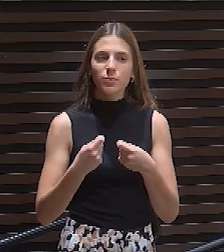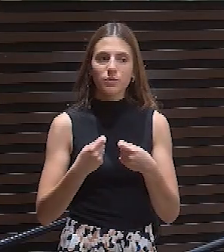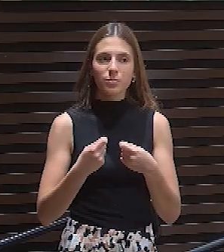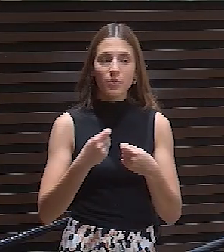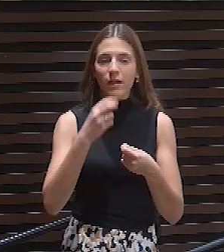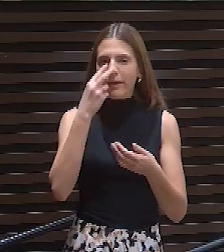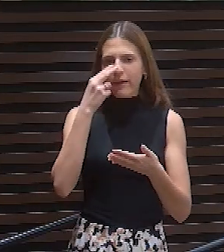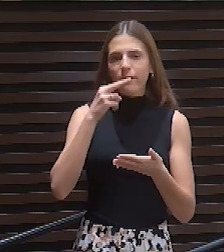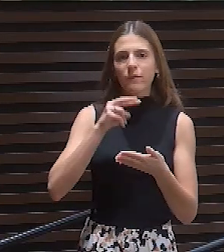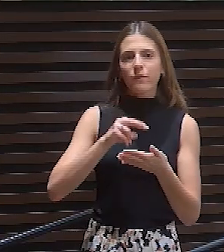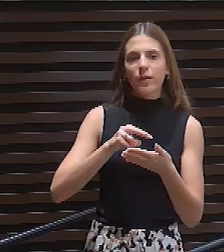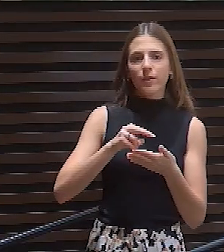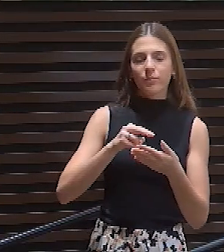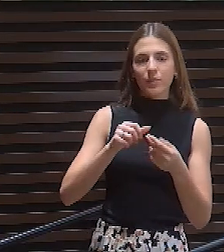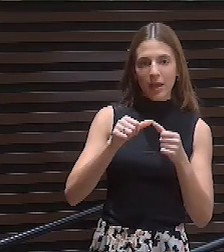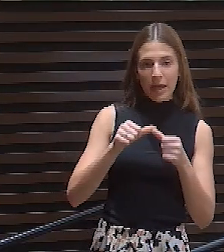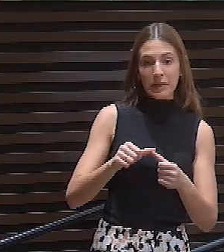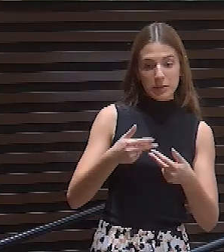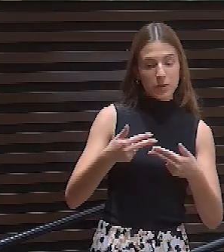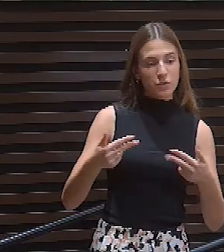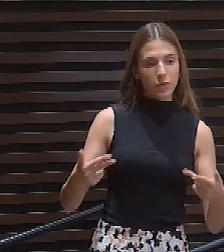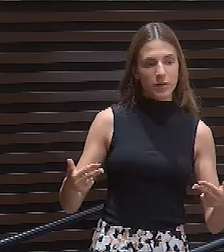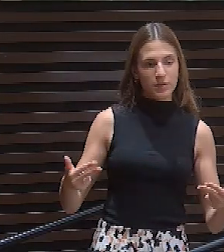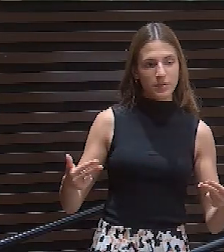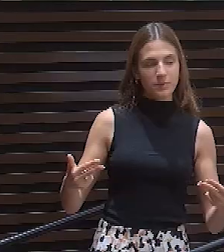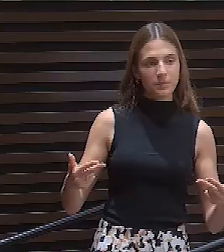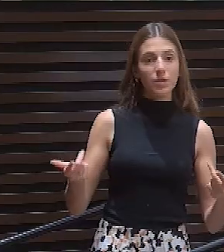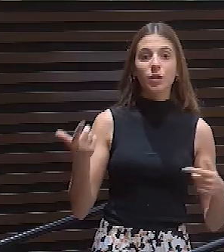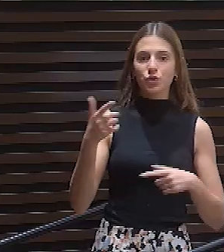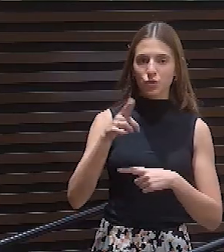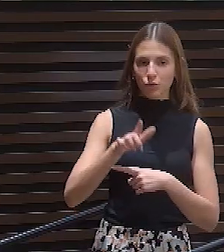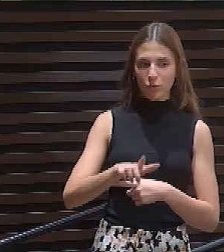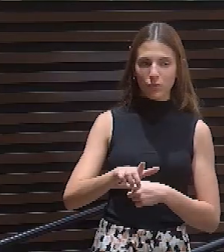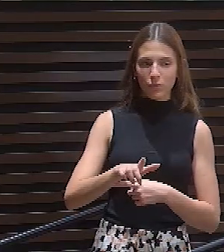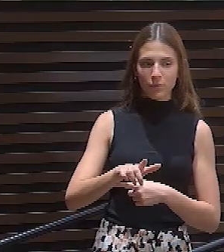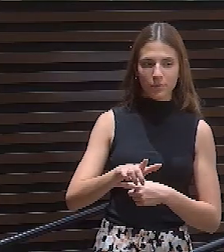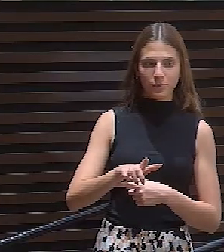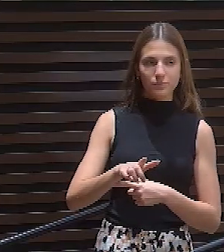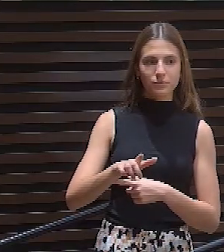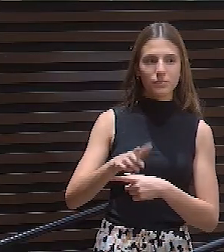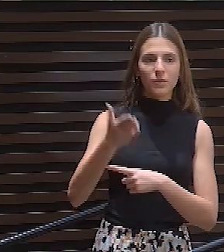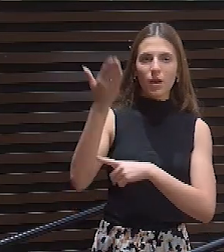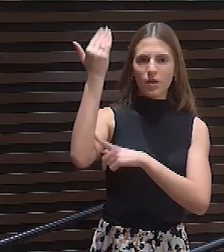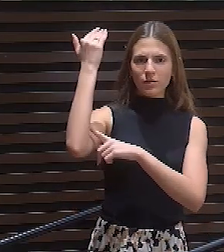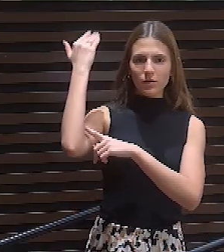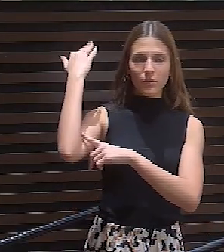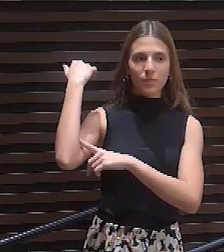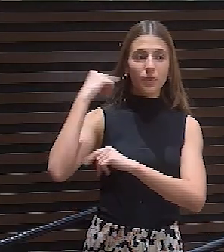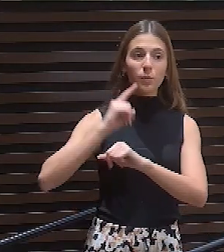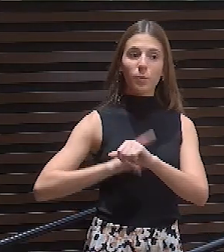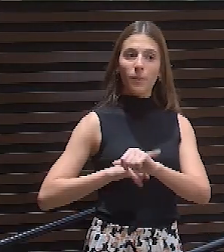dos acontecimentos quando da entrada do povo na terra prometida.